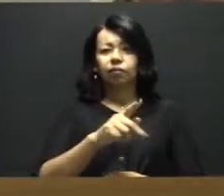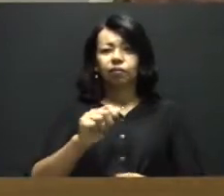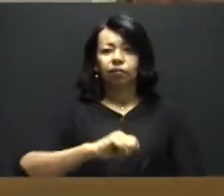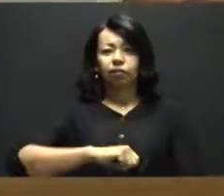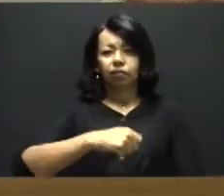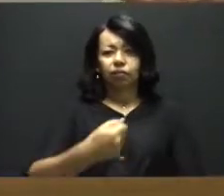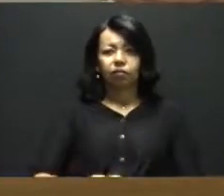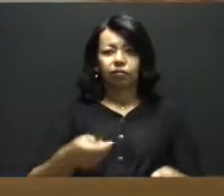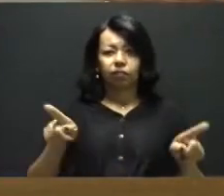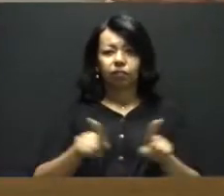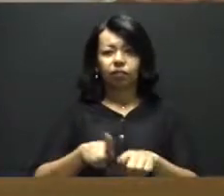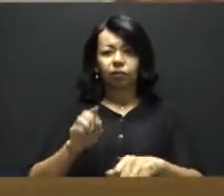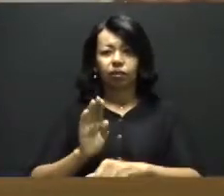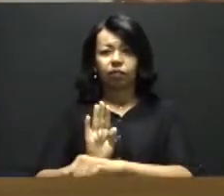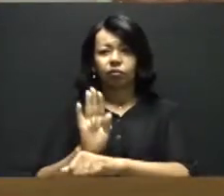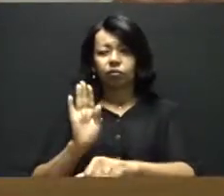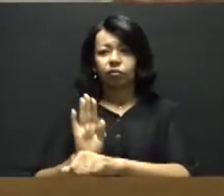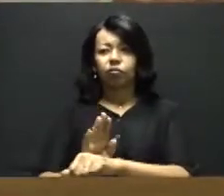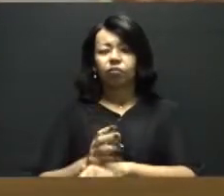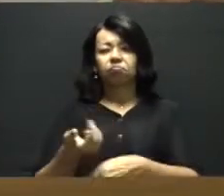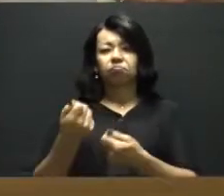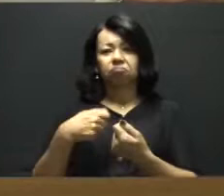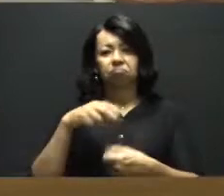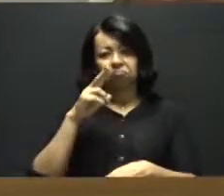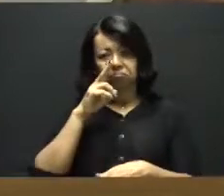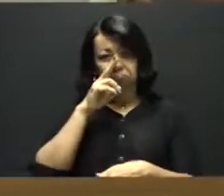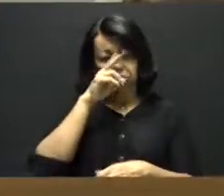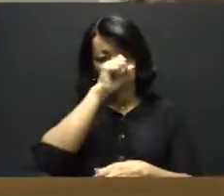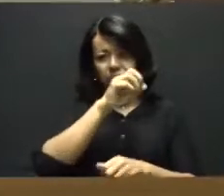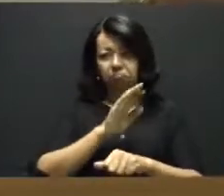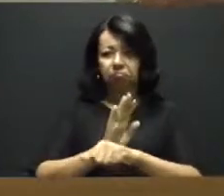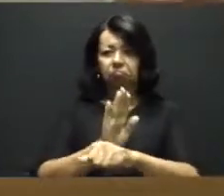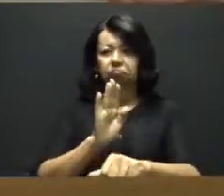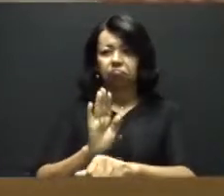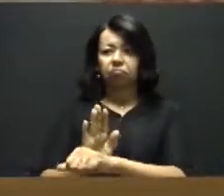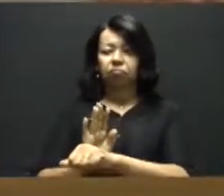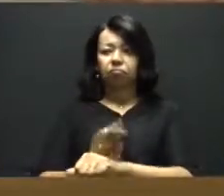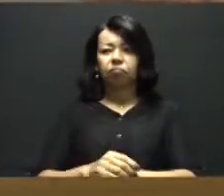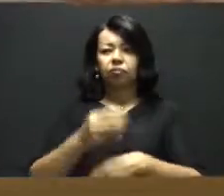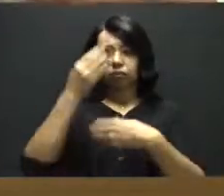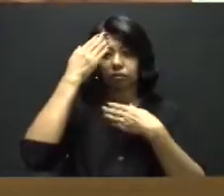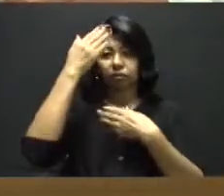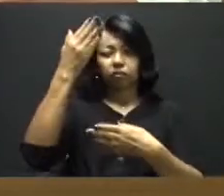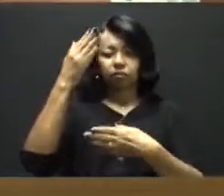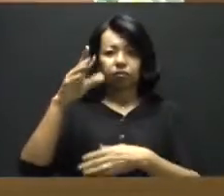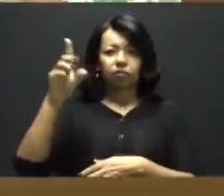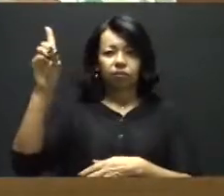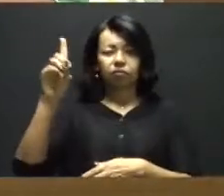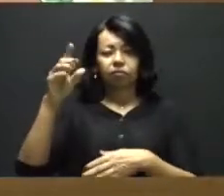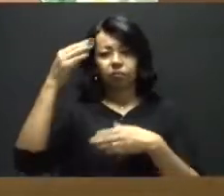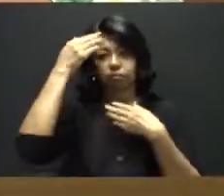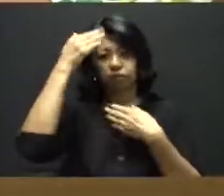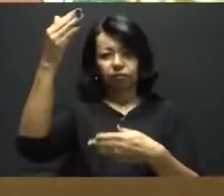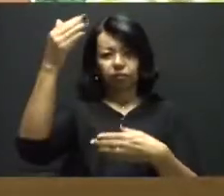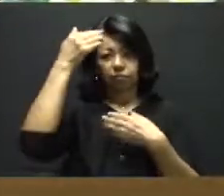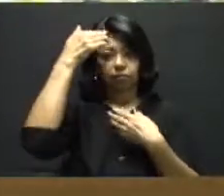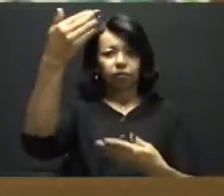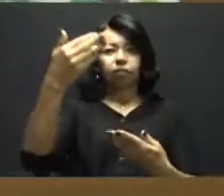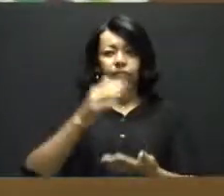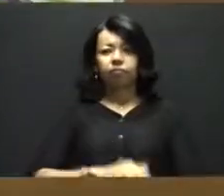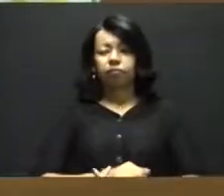não está aqui com nós me deram muita força e graças a deus eu agradeci muito a deus muito obrigado gente